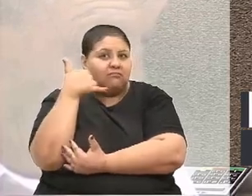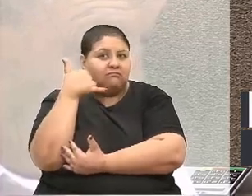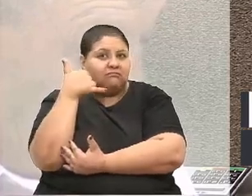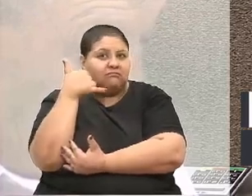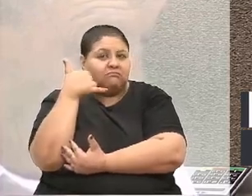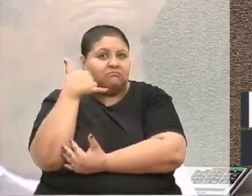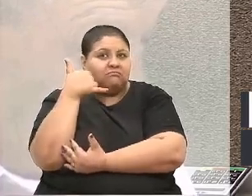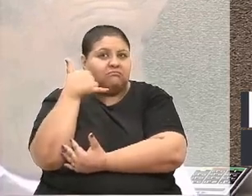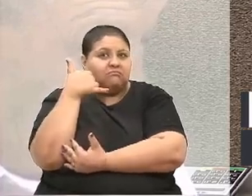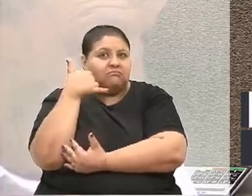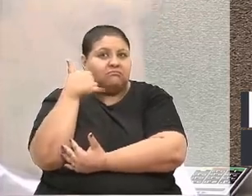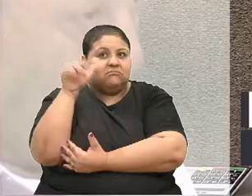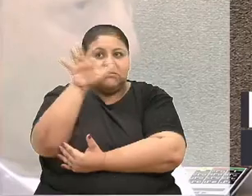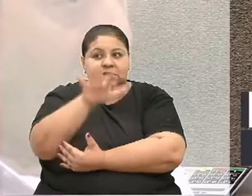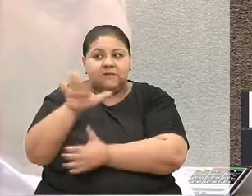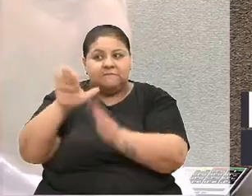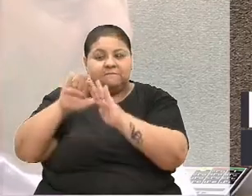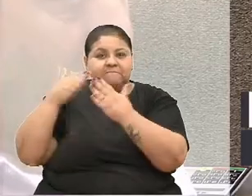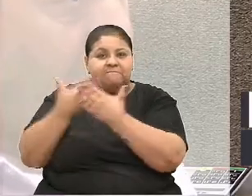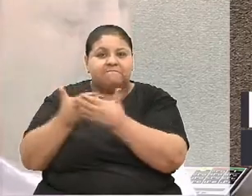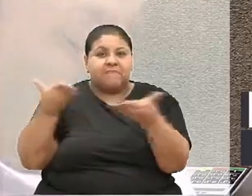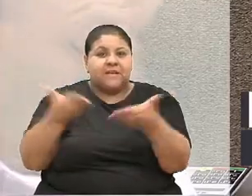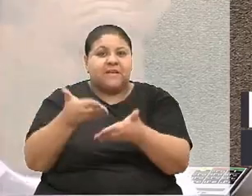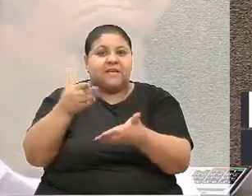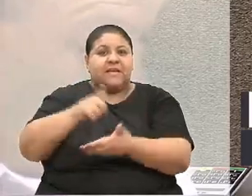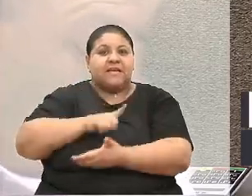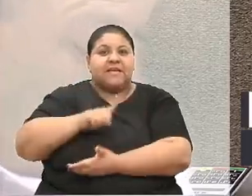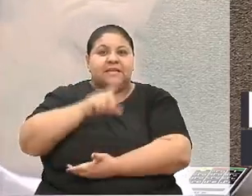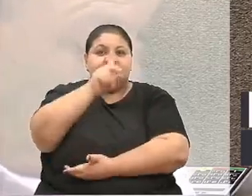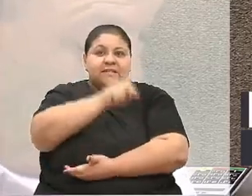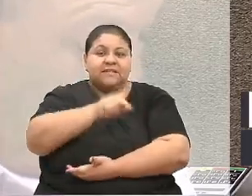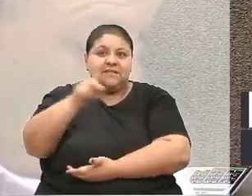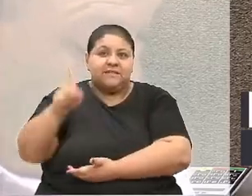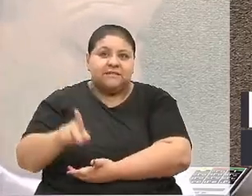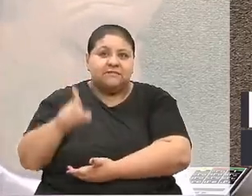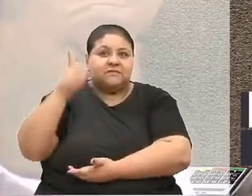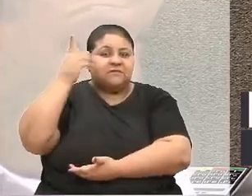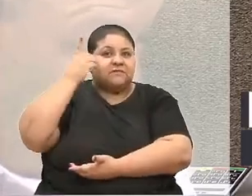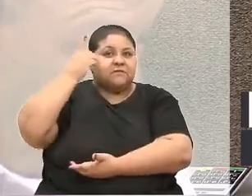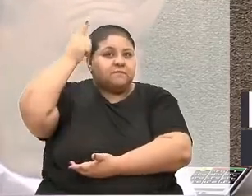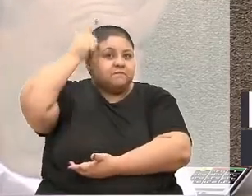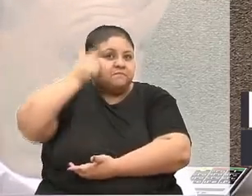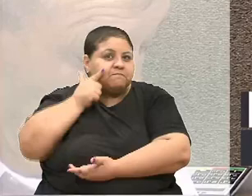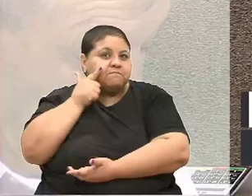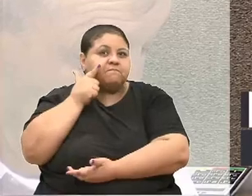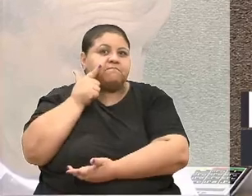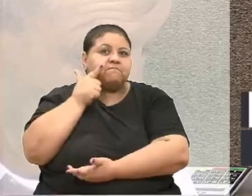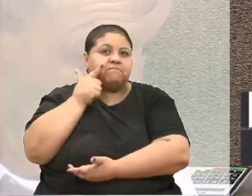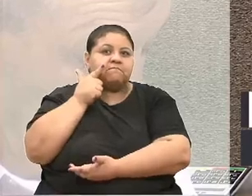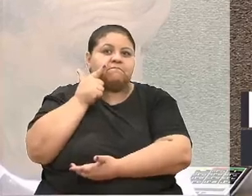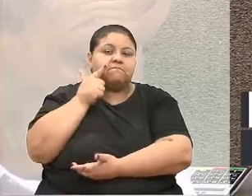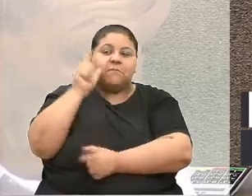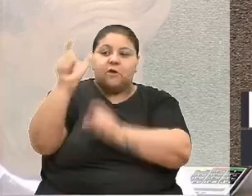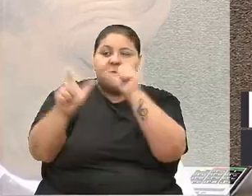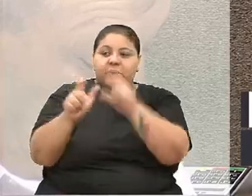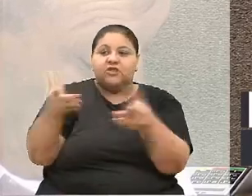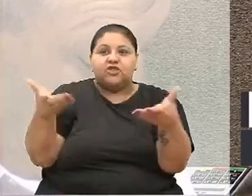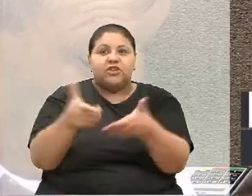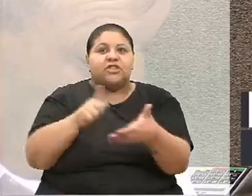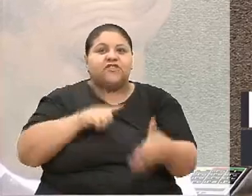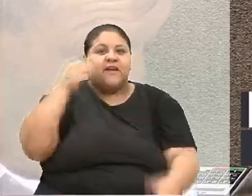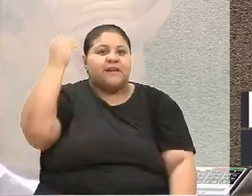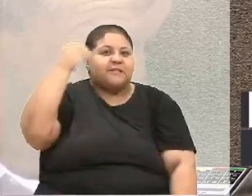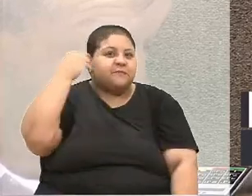em âmbito escolar. Bom, aqui nós temos o professor Lucas Carinhato, pessoas que já tiveram